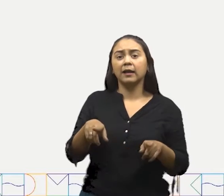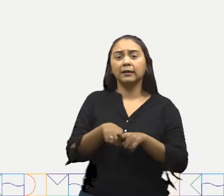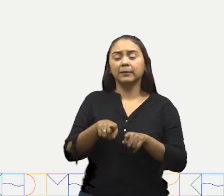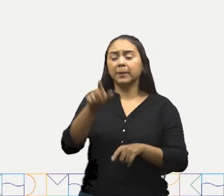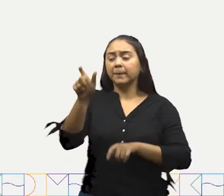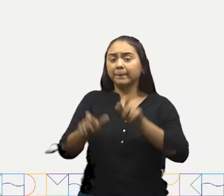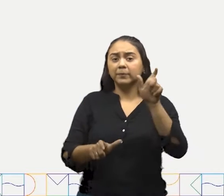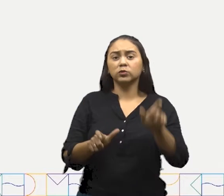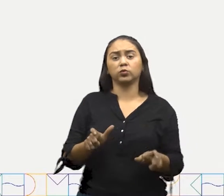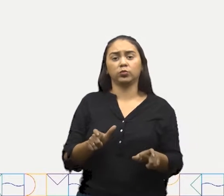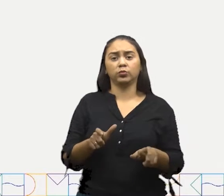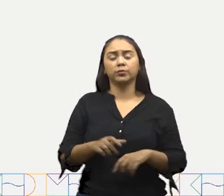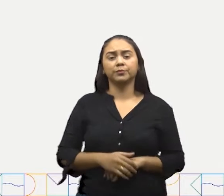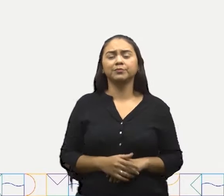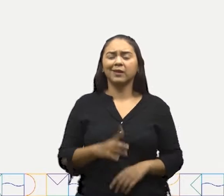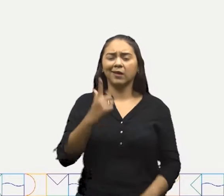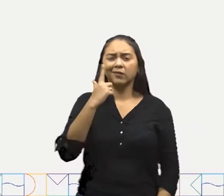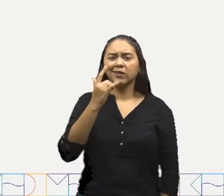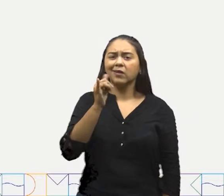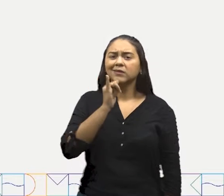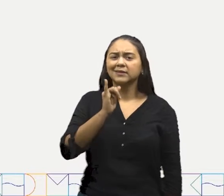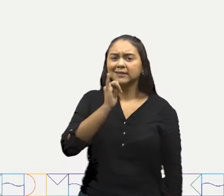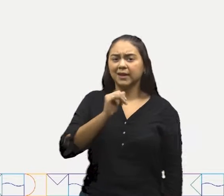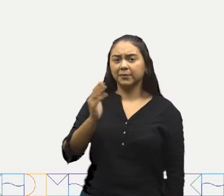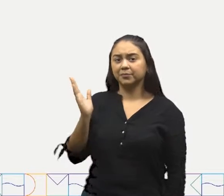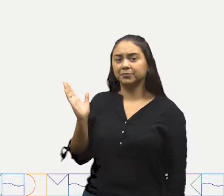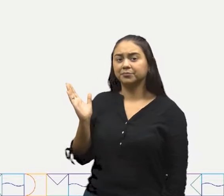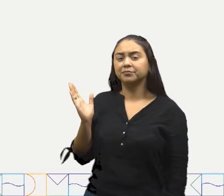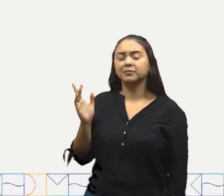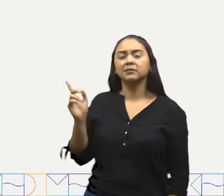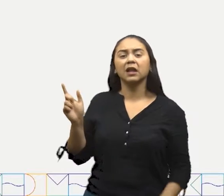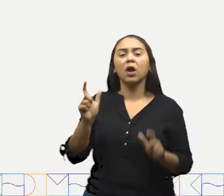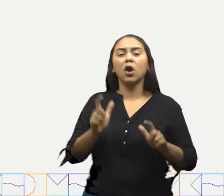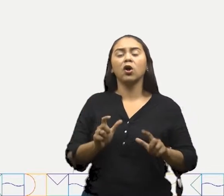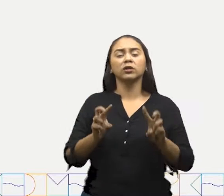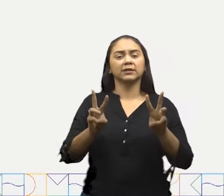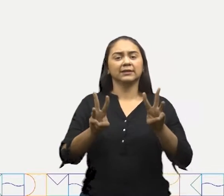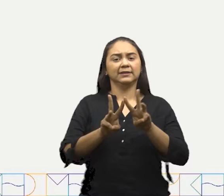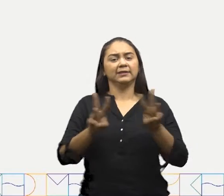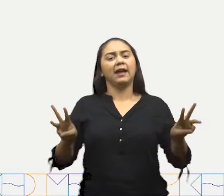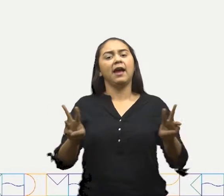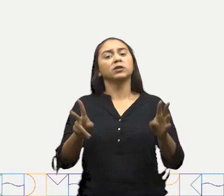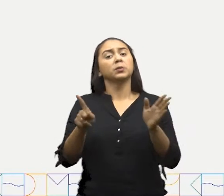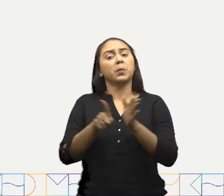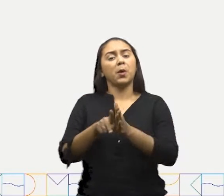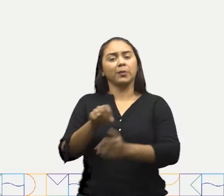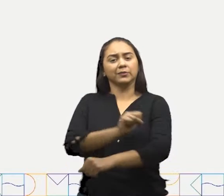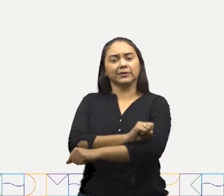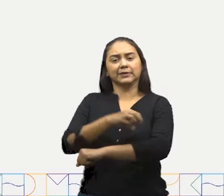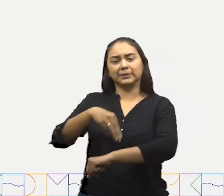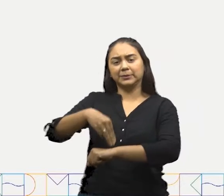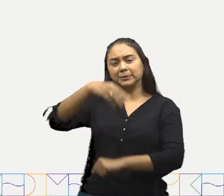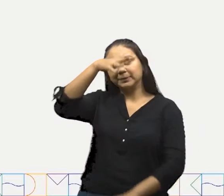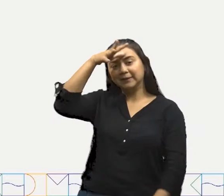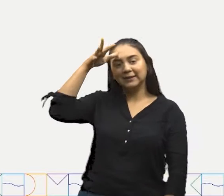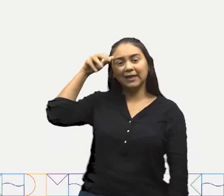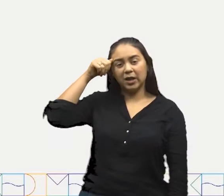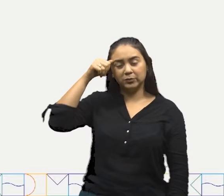envolvidas. Trouxe um exemplo de notícia tirada diretamente do site da CEMED Manaus. Leia